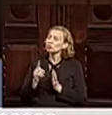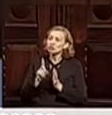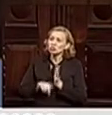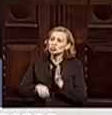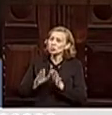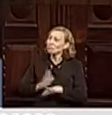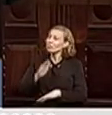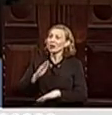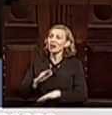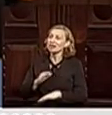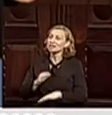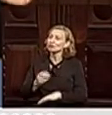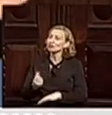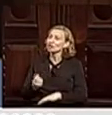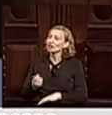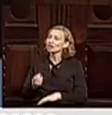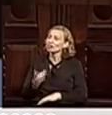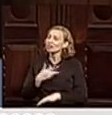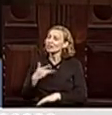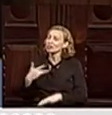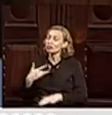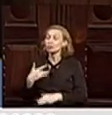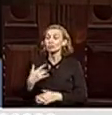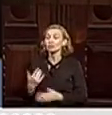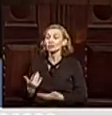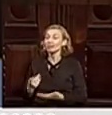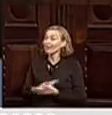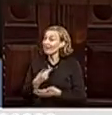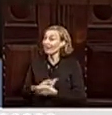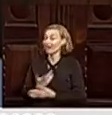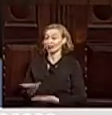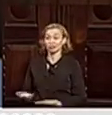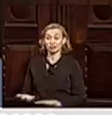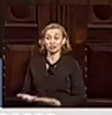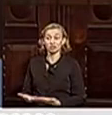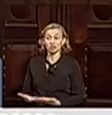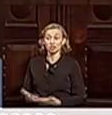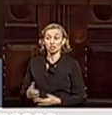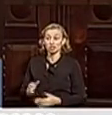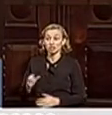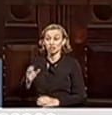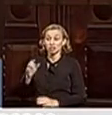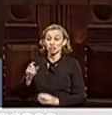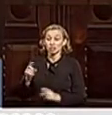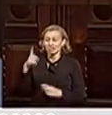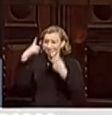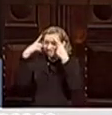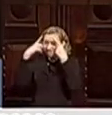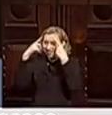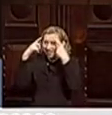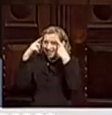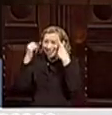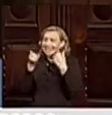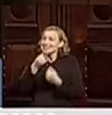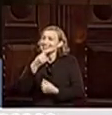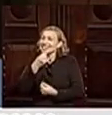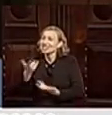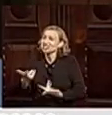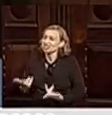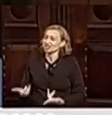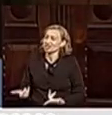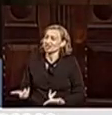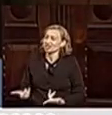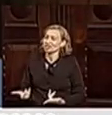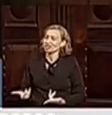o orçamento da saúde. Isso é criminoso, isso é revoltante, isso nos indigna.